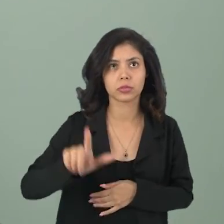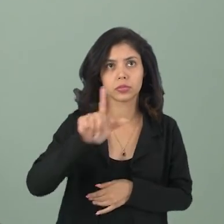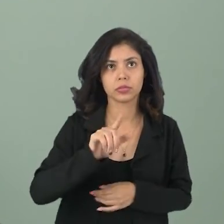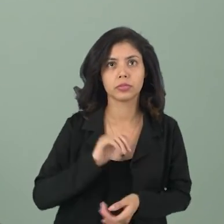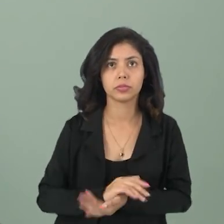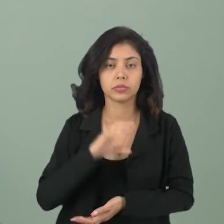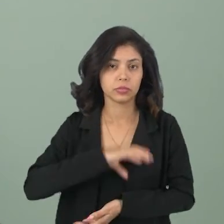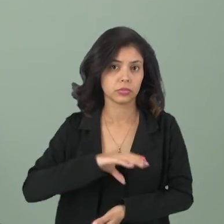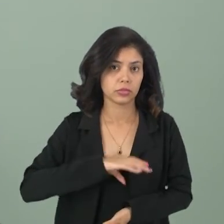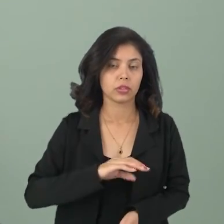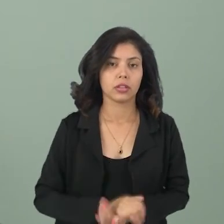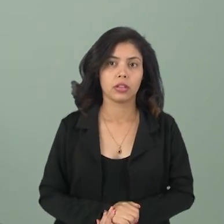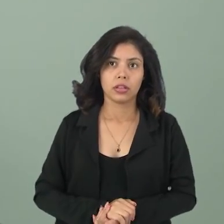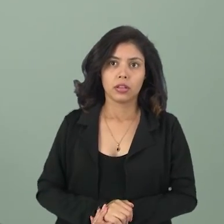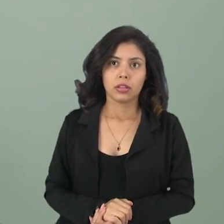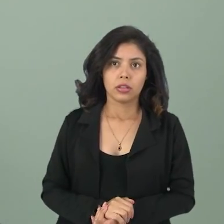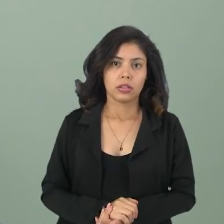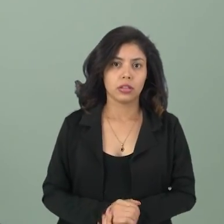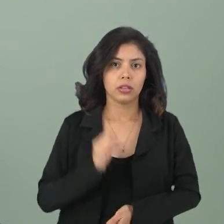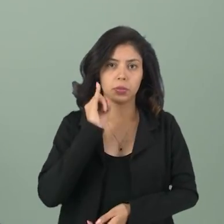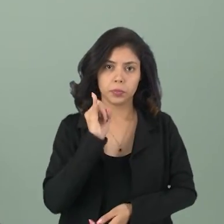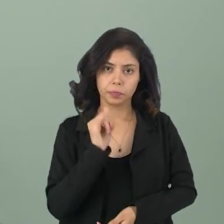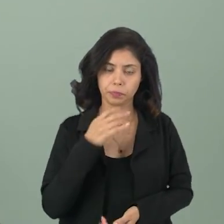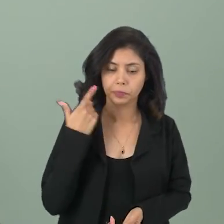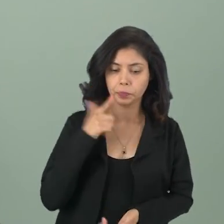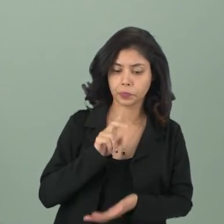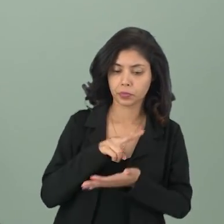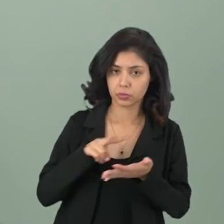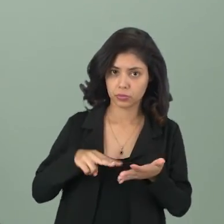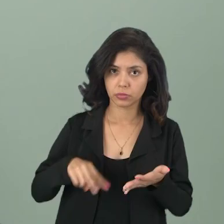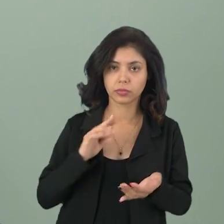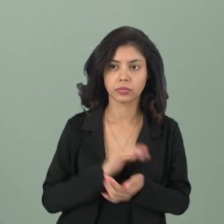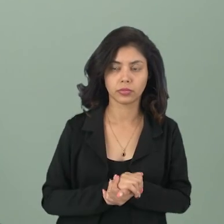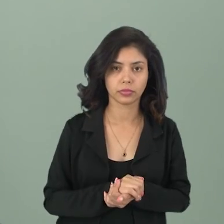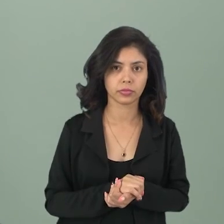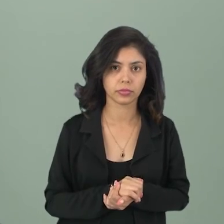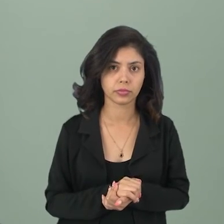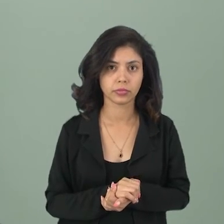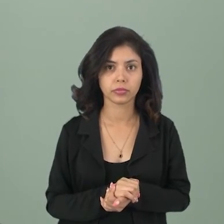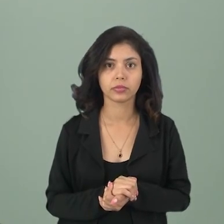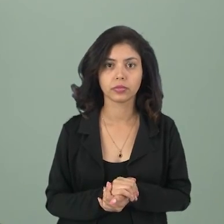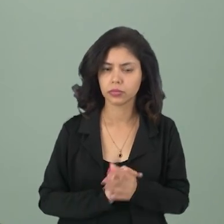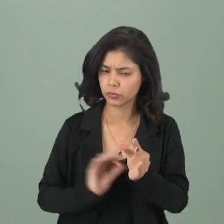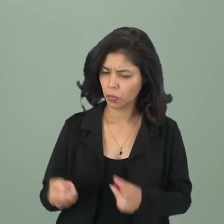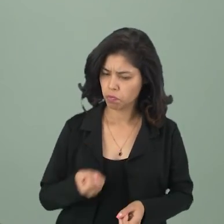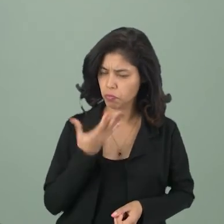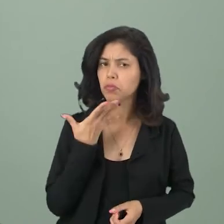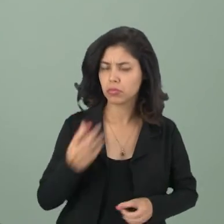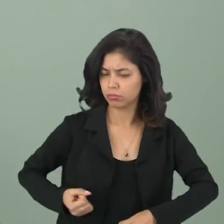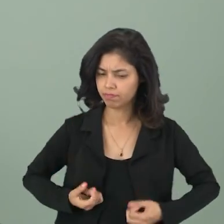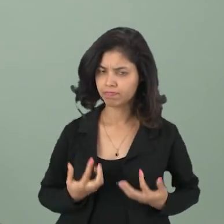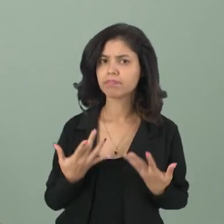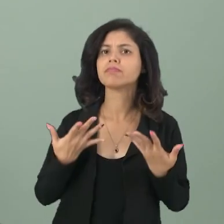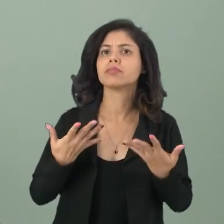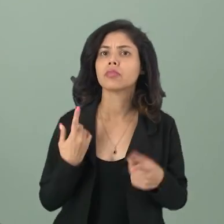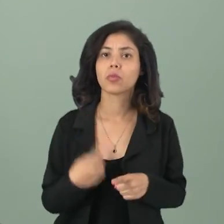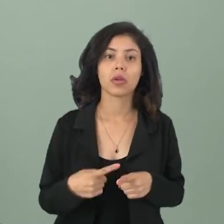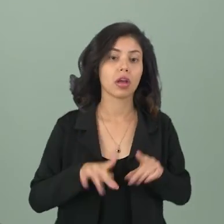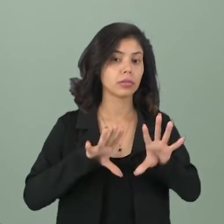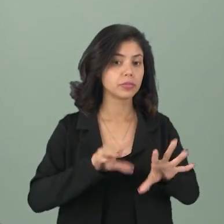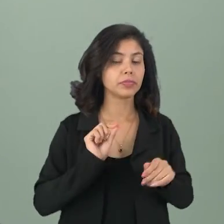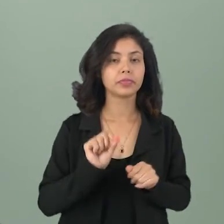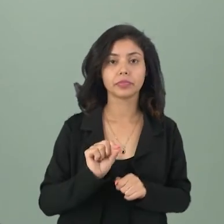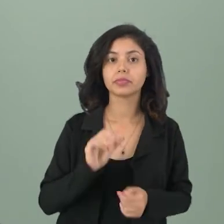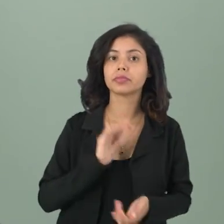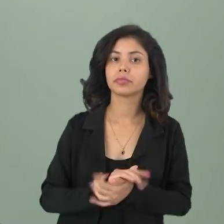surgir em Portugal então assim se você lê para ter uma experiência literária é magnífico passa questão porque aí